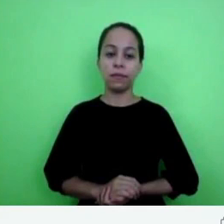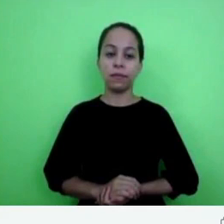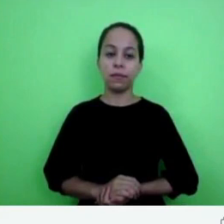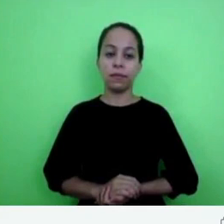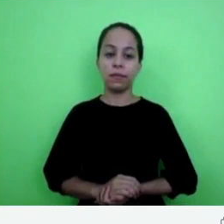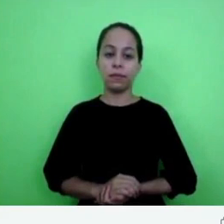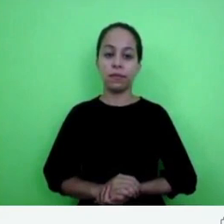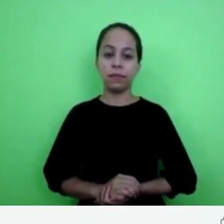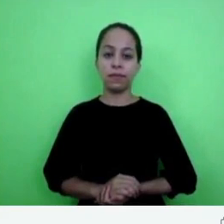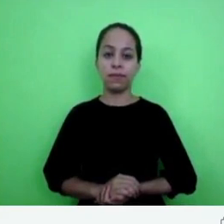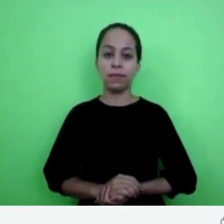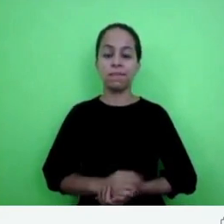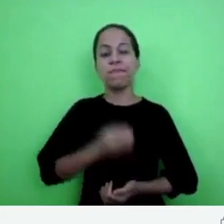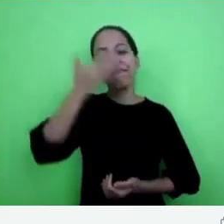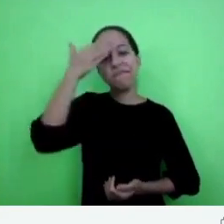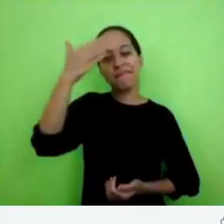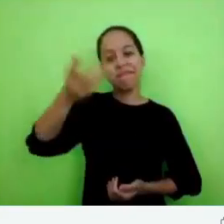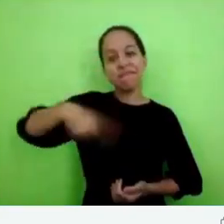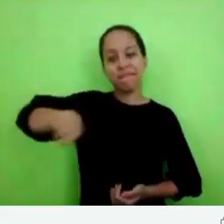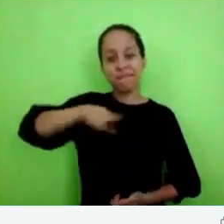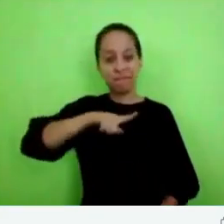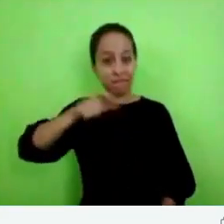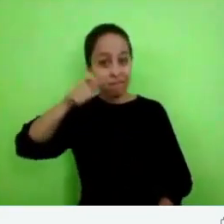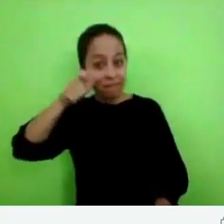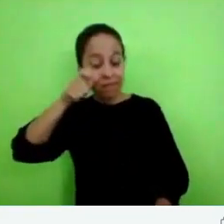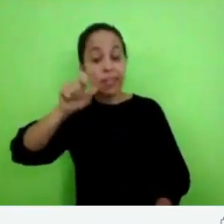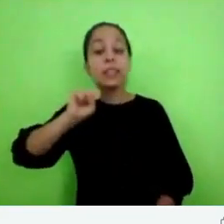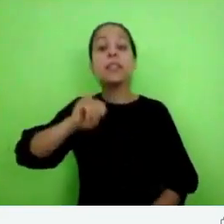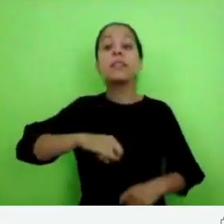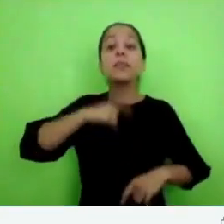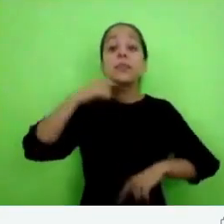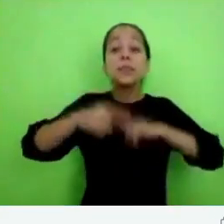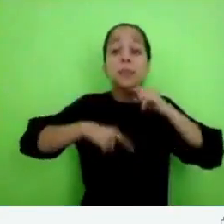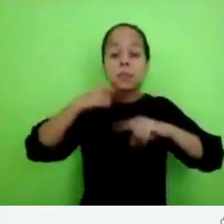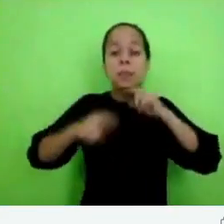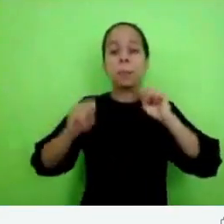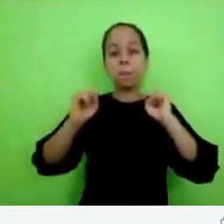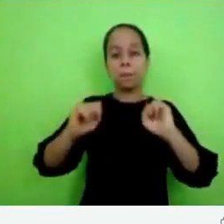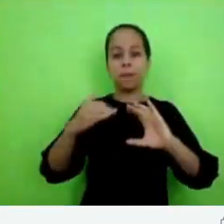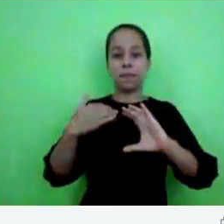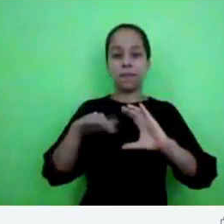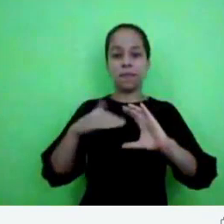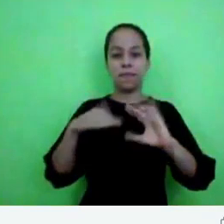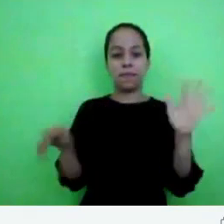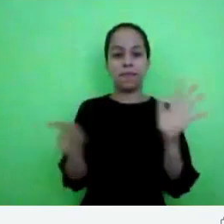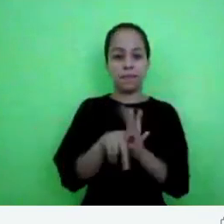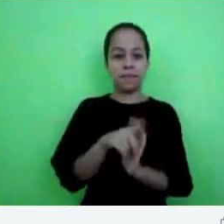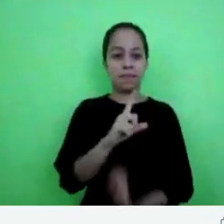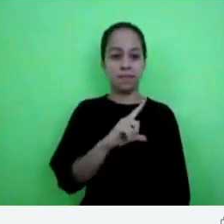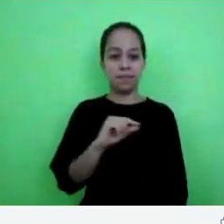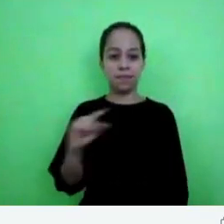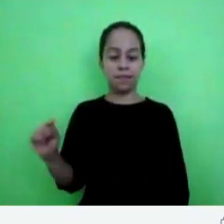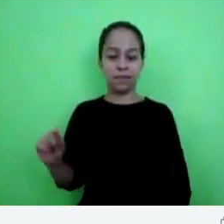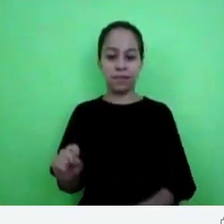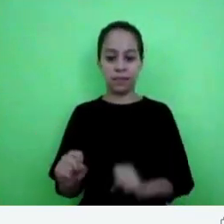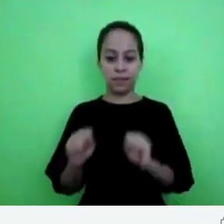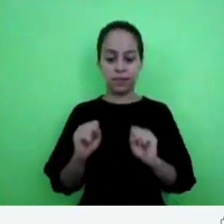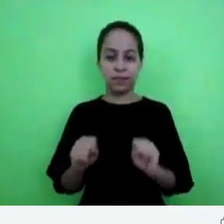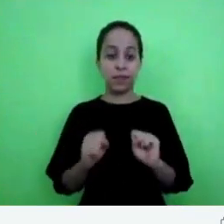Aí pela participação. Qualquer dúvida, vocês podem encaminhar para o e-mail da seleção, tá? Que está lá no